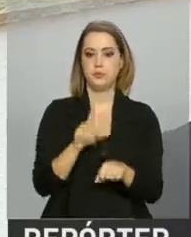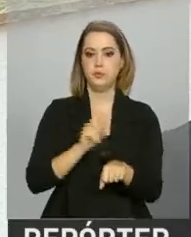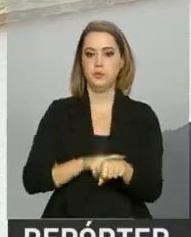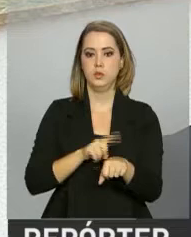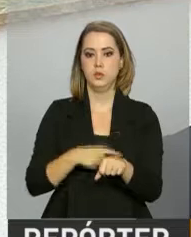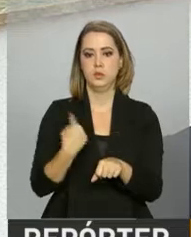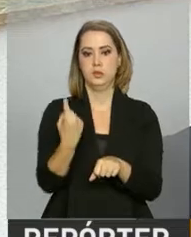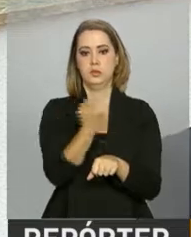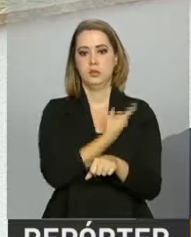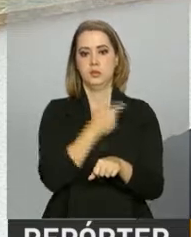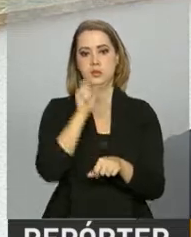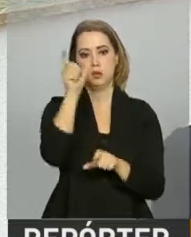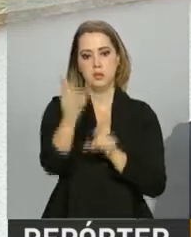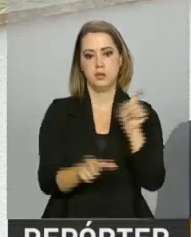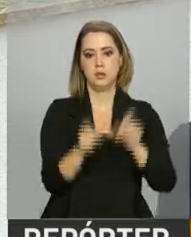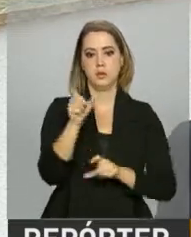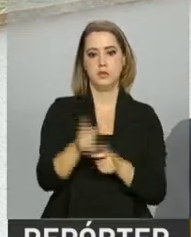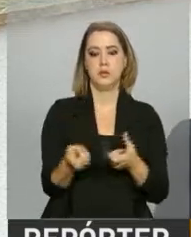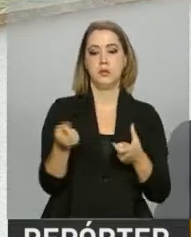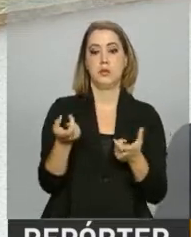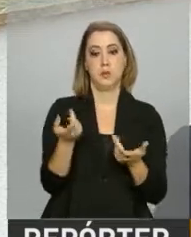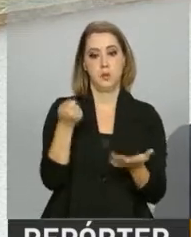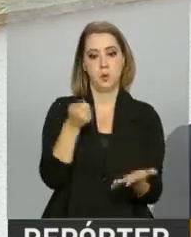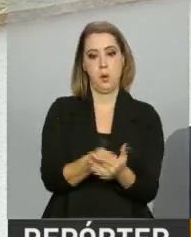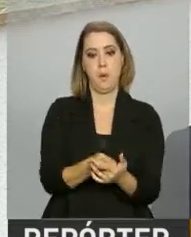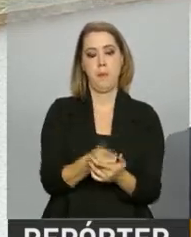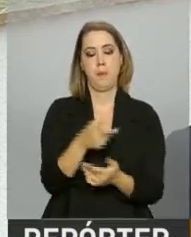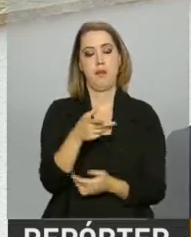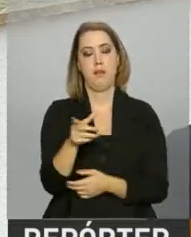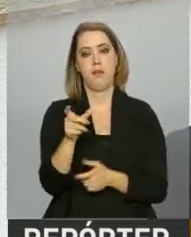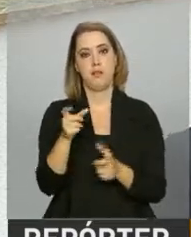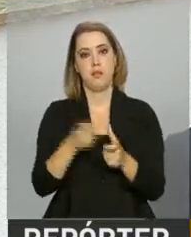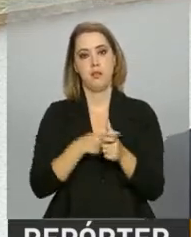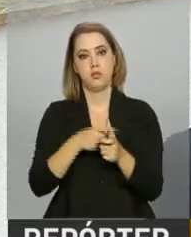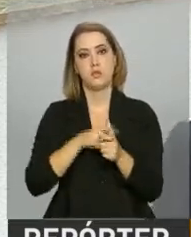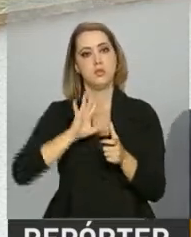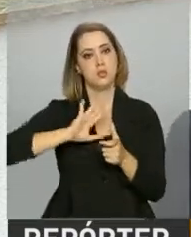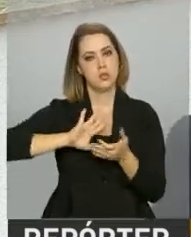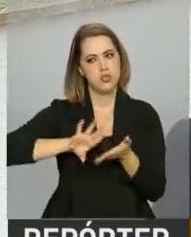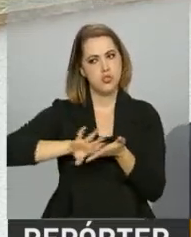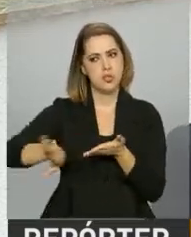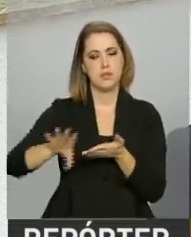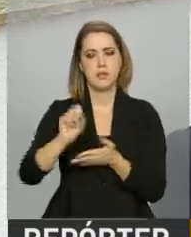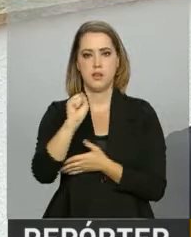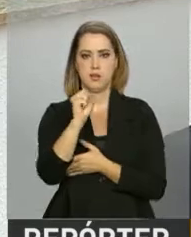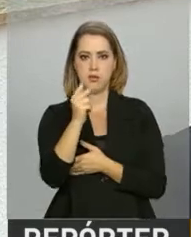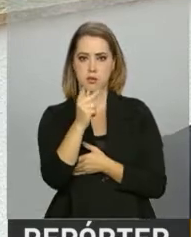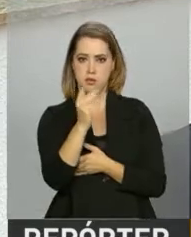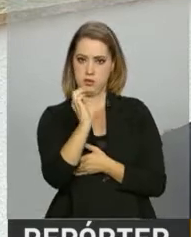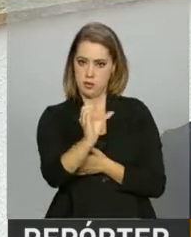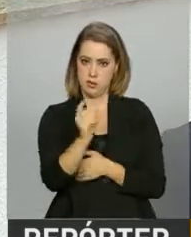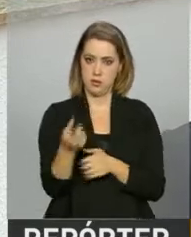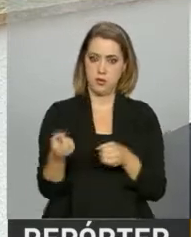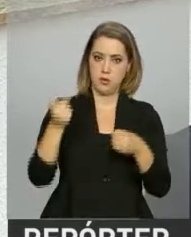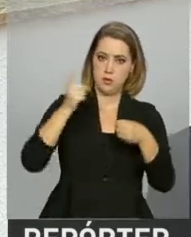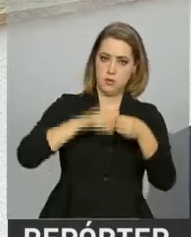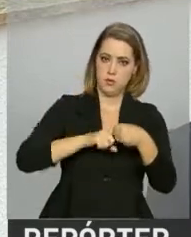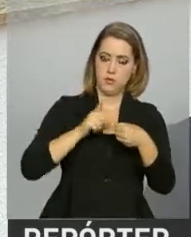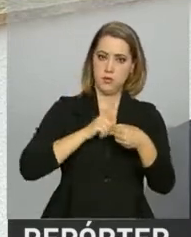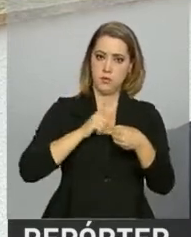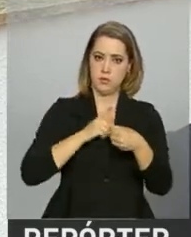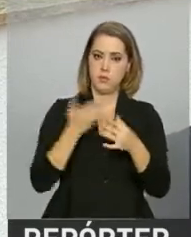nosso cliente faz a sua renegociação nós ele é retirado do spc e serasa ele retorna a ter crédito no sistema financeiro